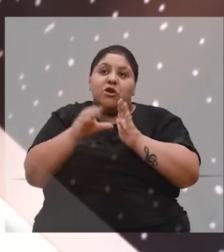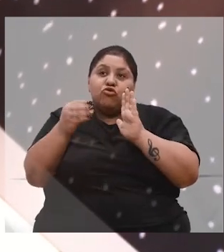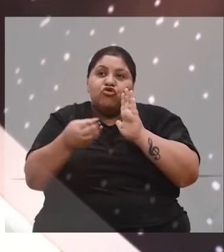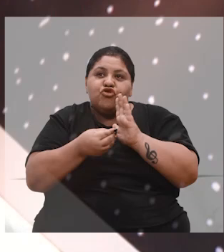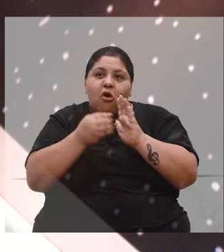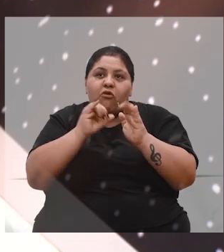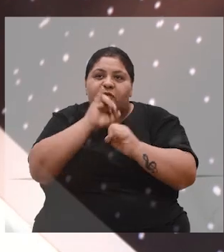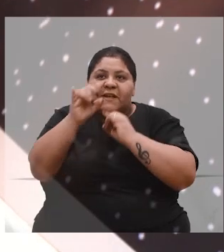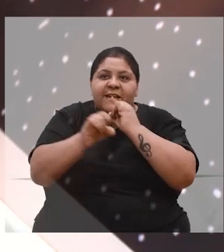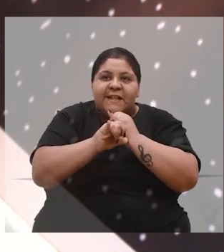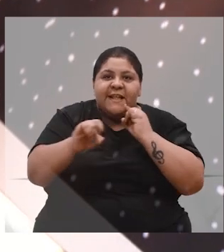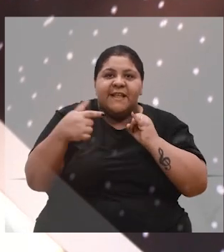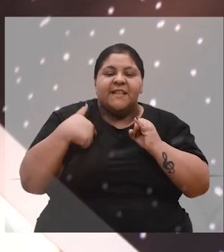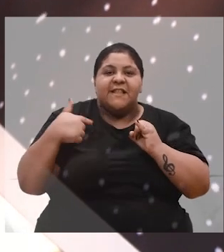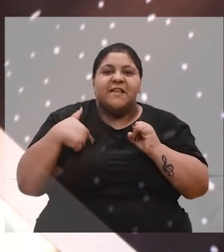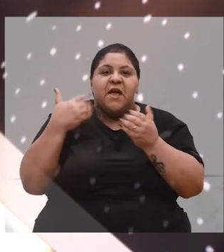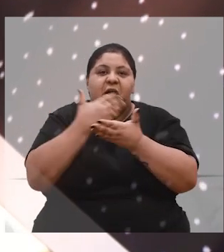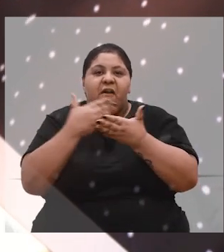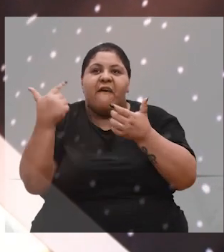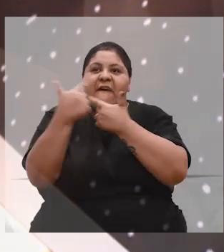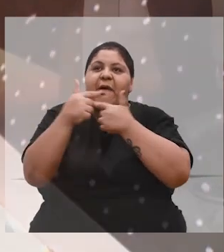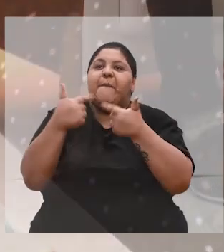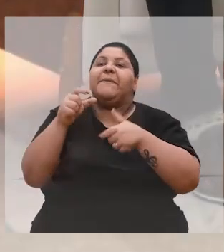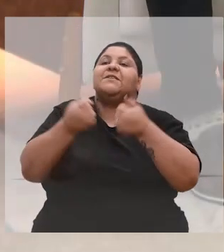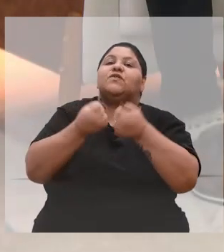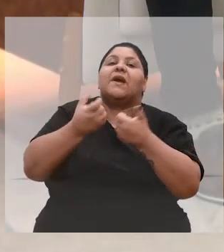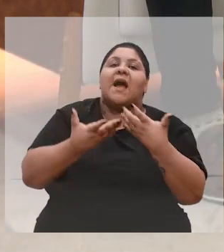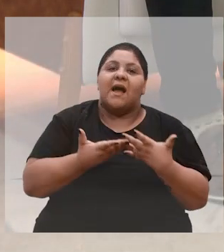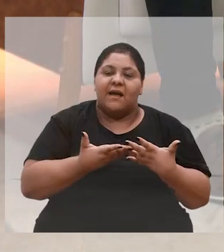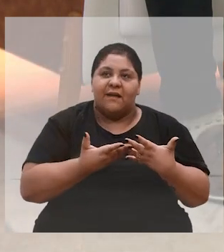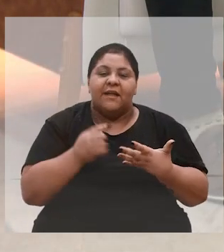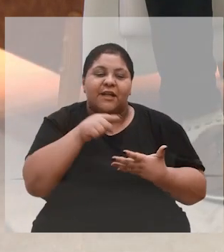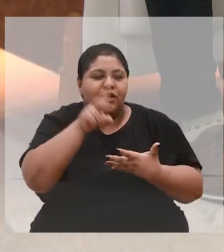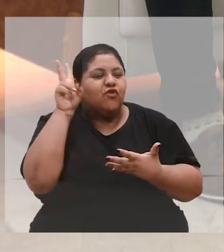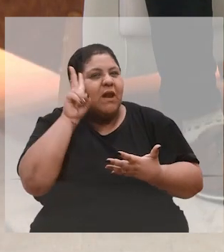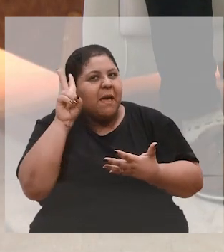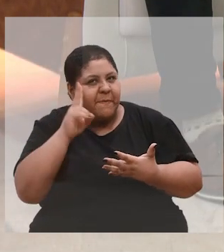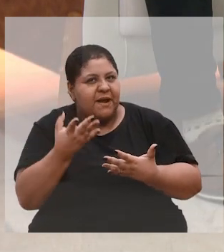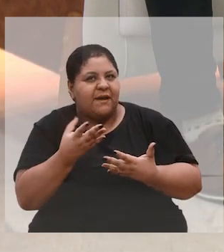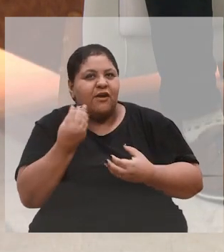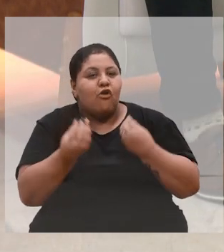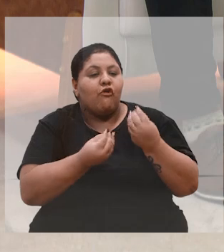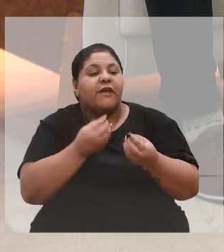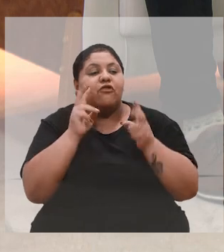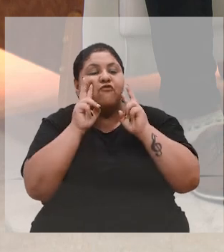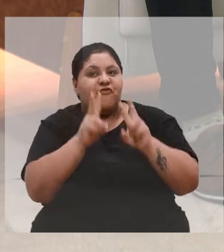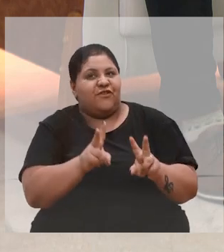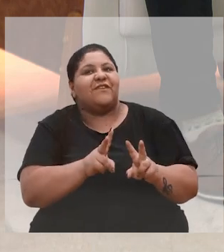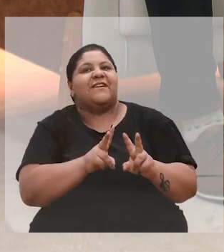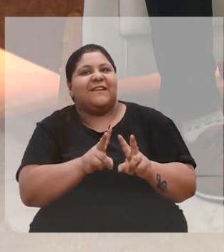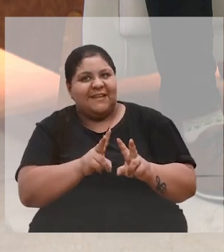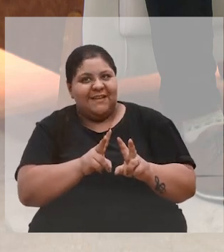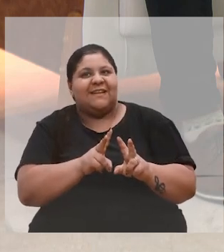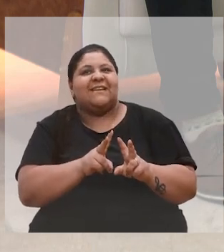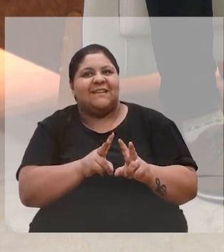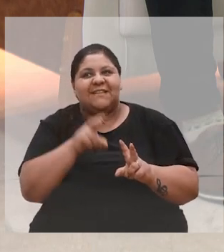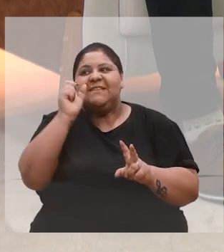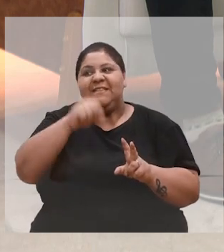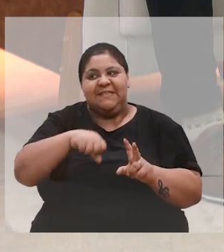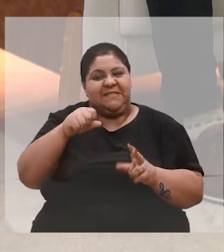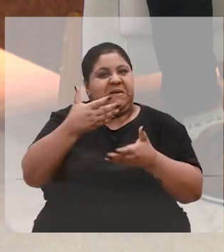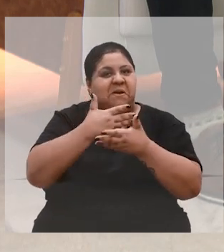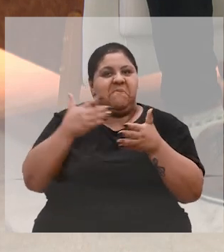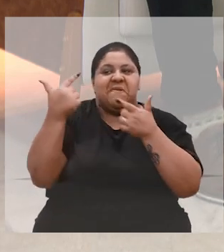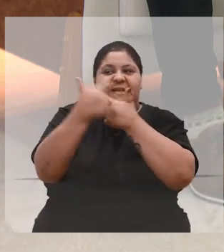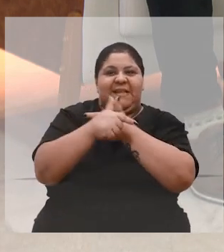gargalhar. Mas e quando tá no carro? Que tu lembra do que tu viu?